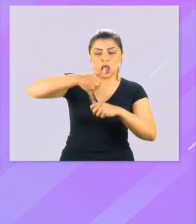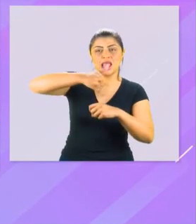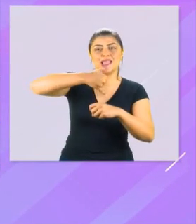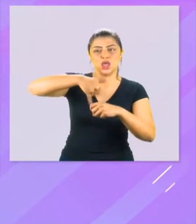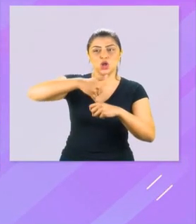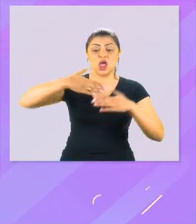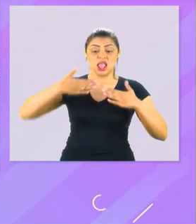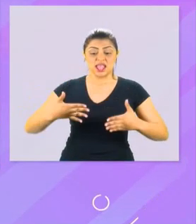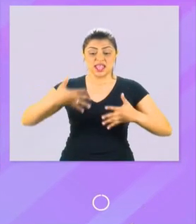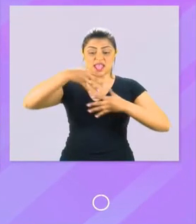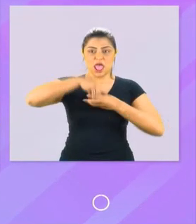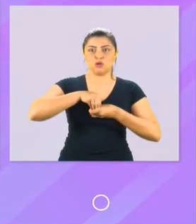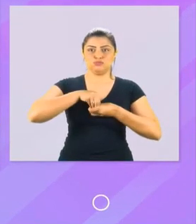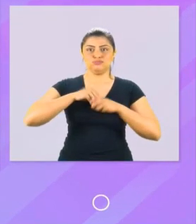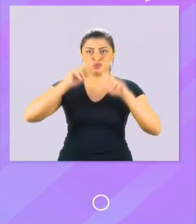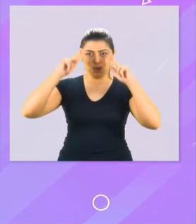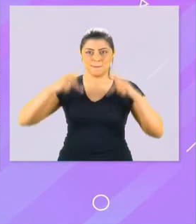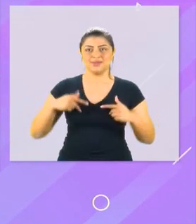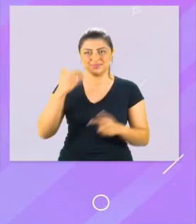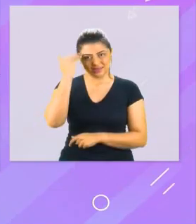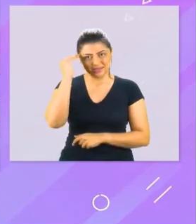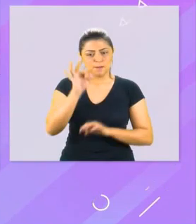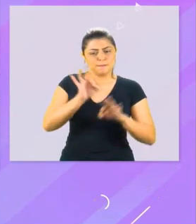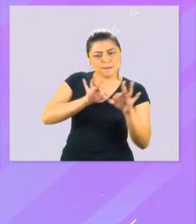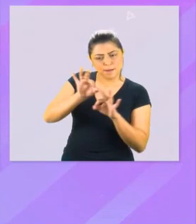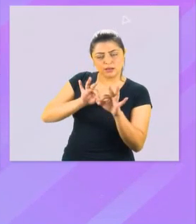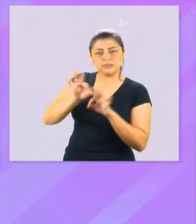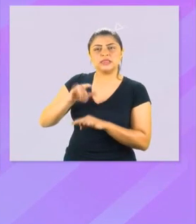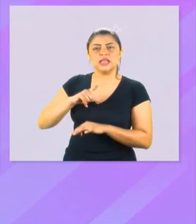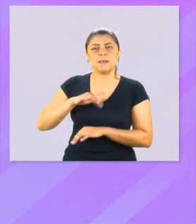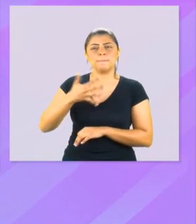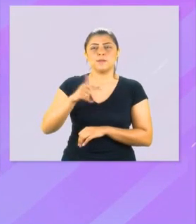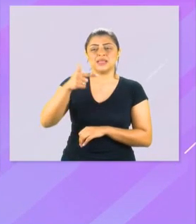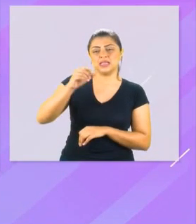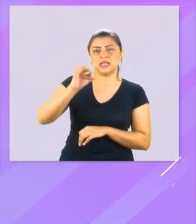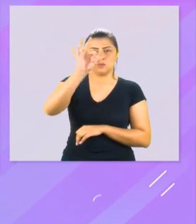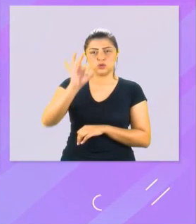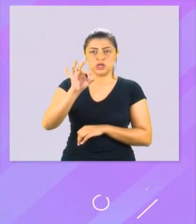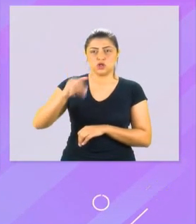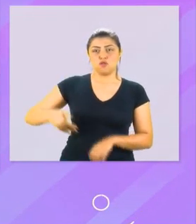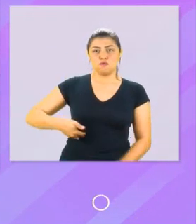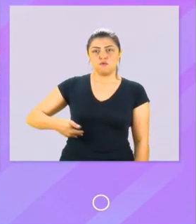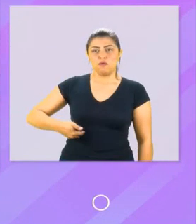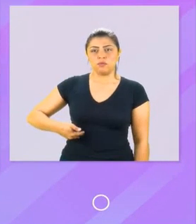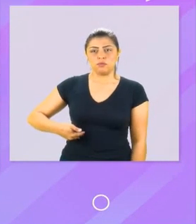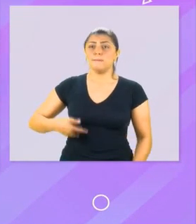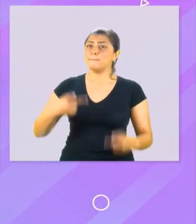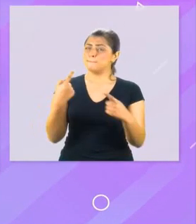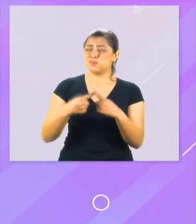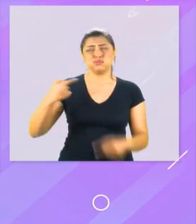colesterol no organismo humano. E esse colesterol é produzido 70% pelo fígado devido à